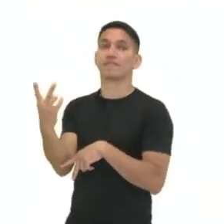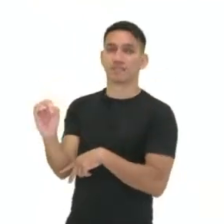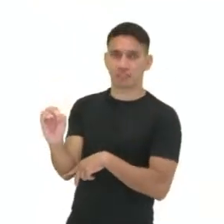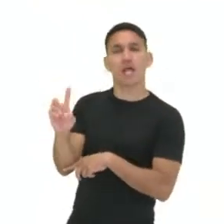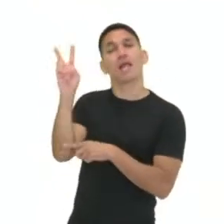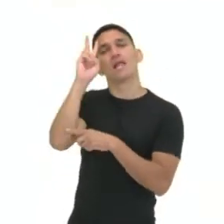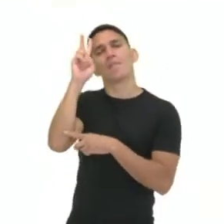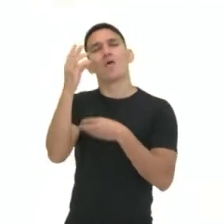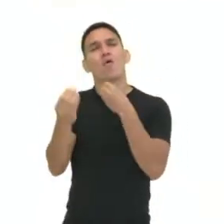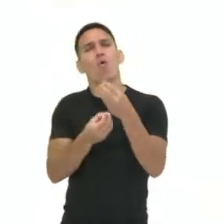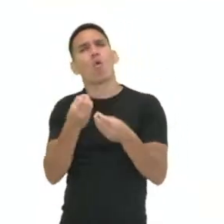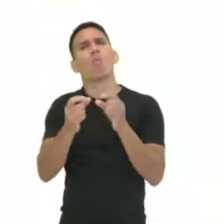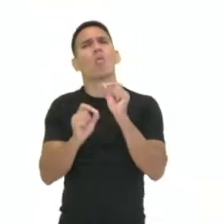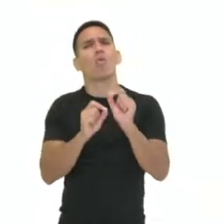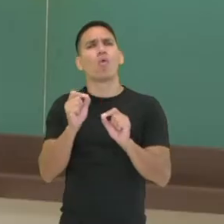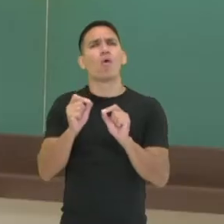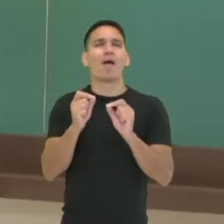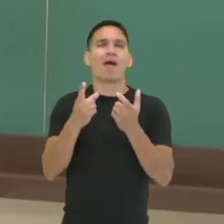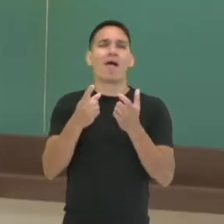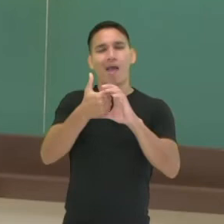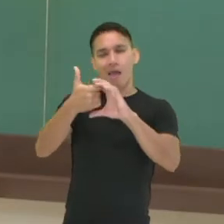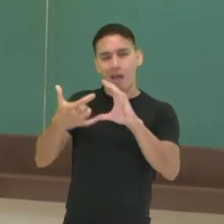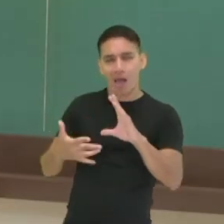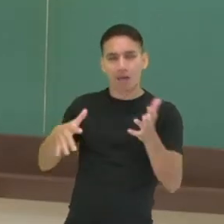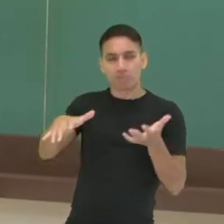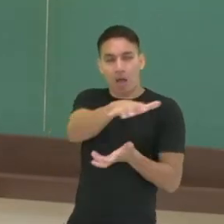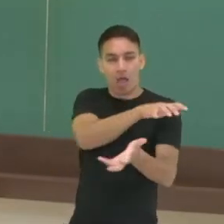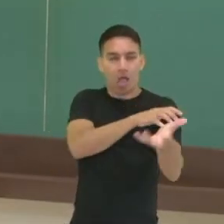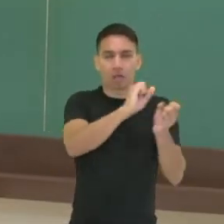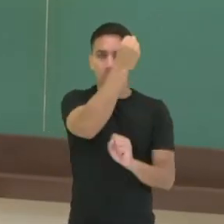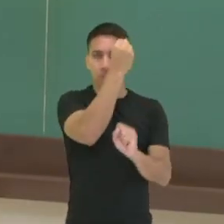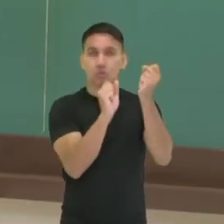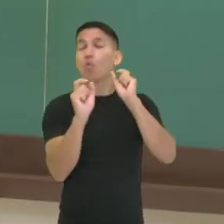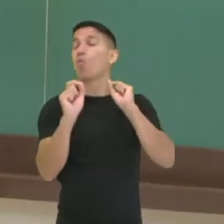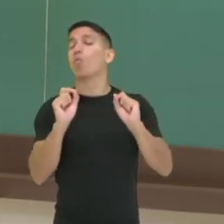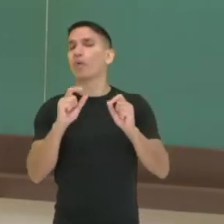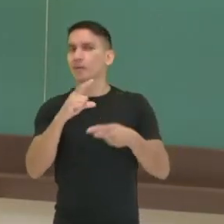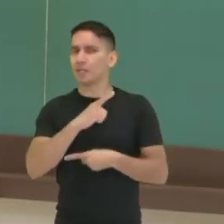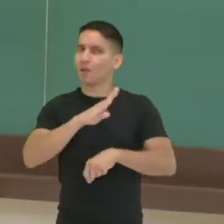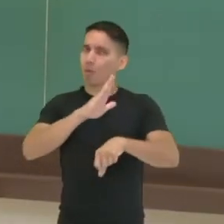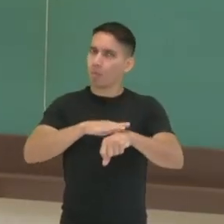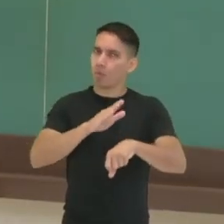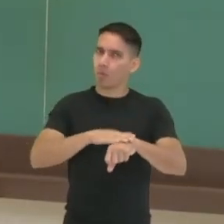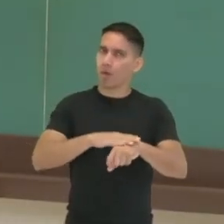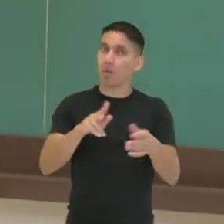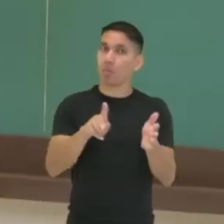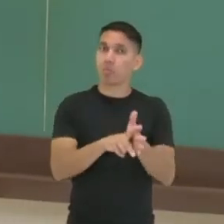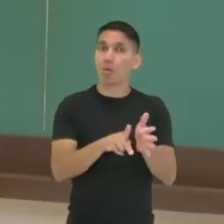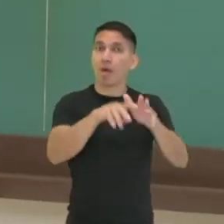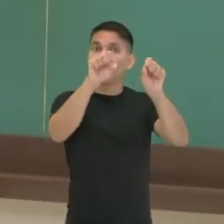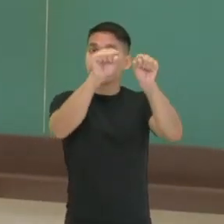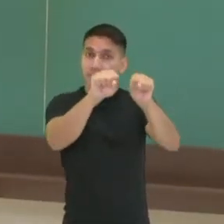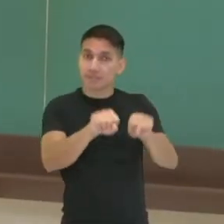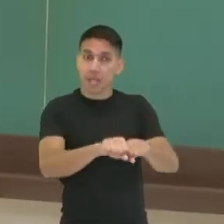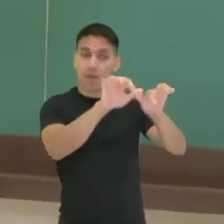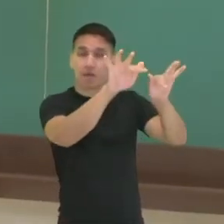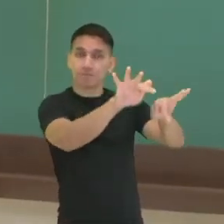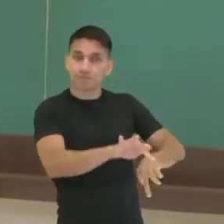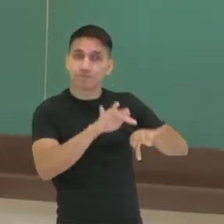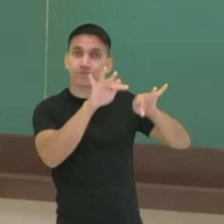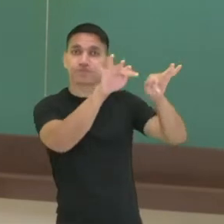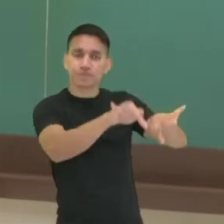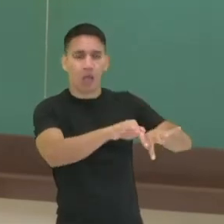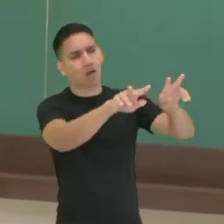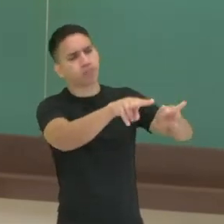Revolução Industrial, ou seja, aquele momento em que você tem a passagem do sistema mais feudal, o